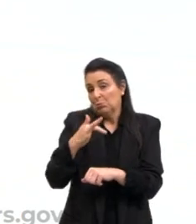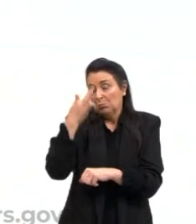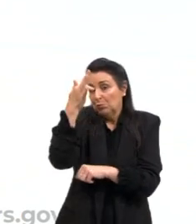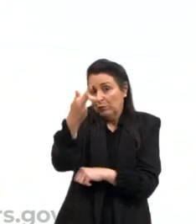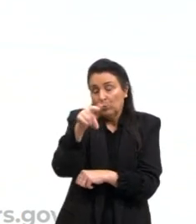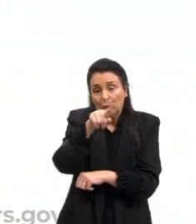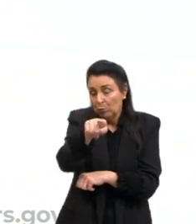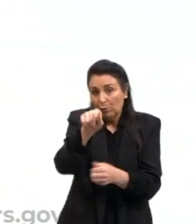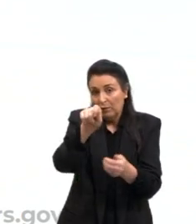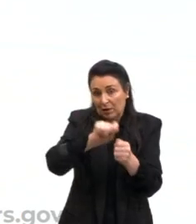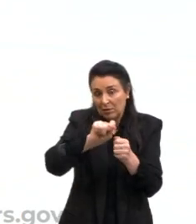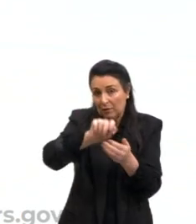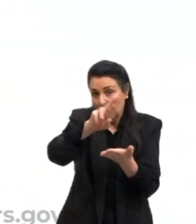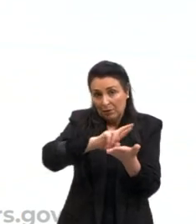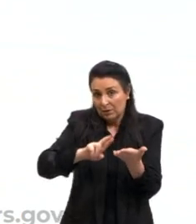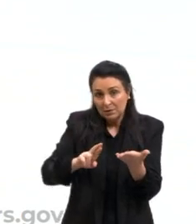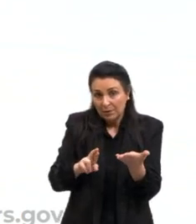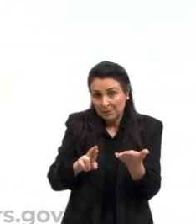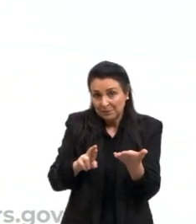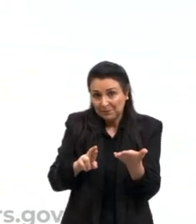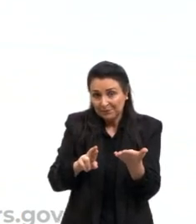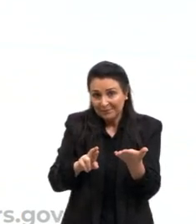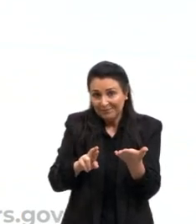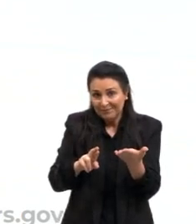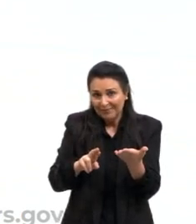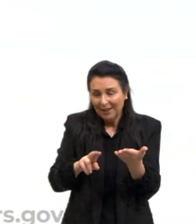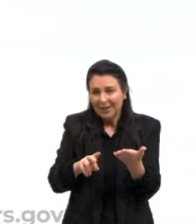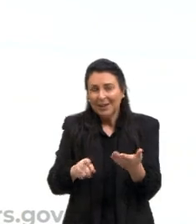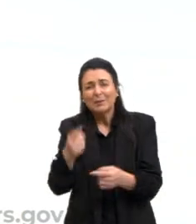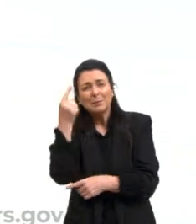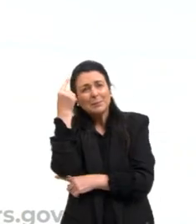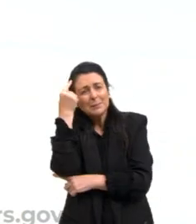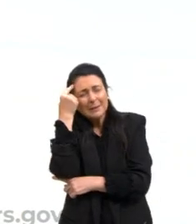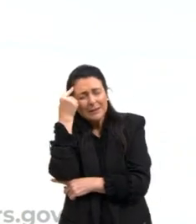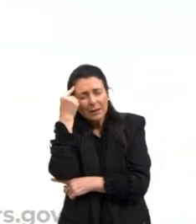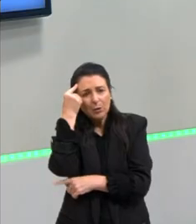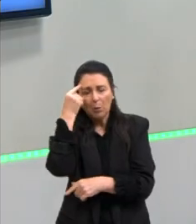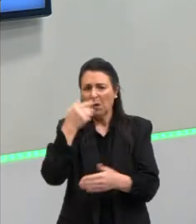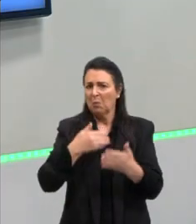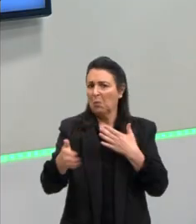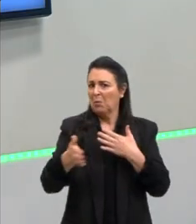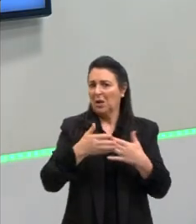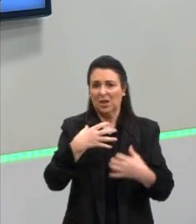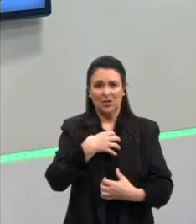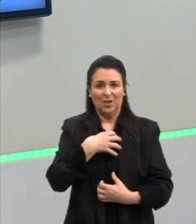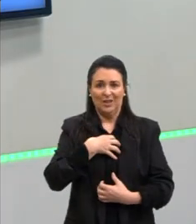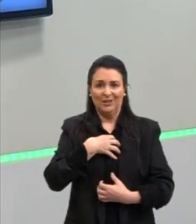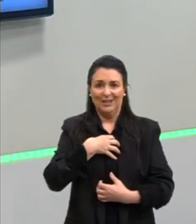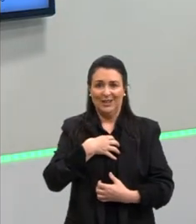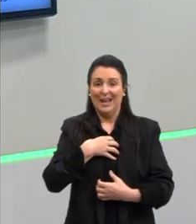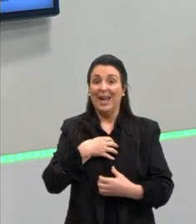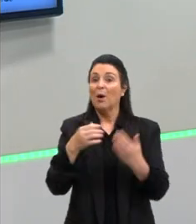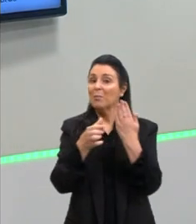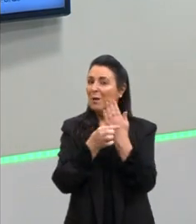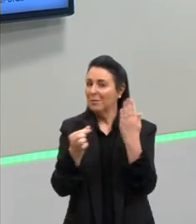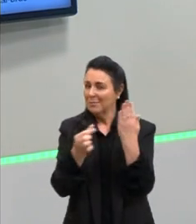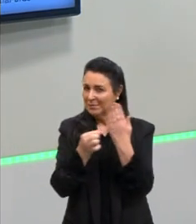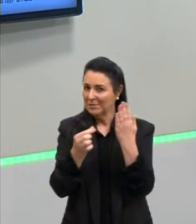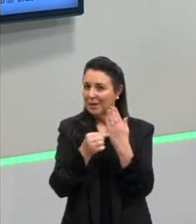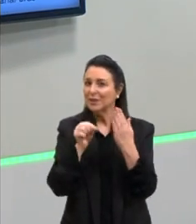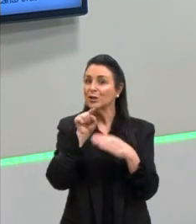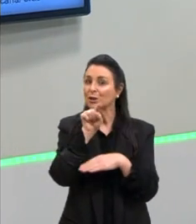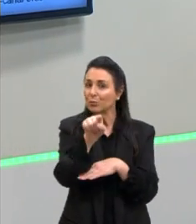é um bom assim que venha assim na cabeça da gente de qualquer forma não é uma habilidade que tu deve fazer o quê